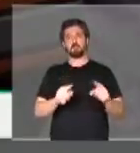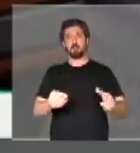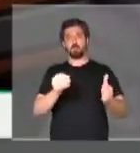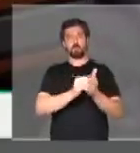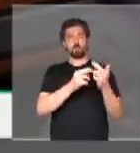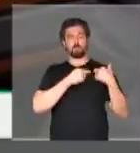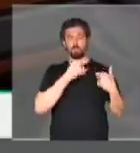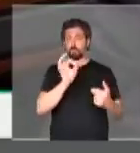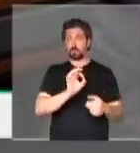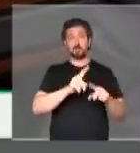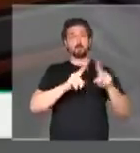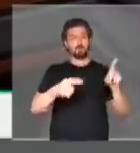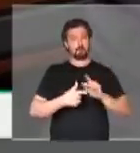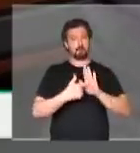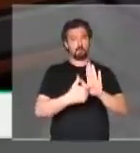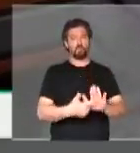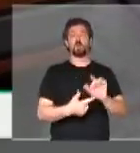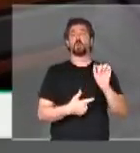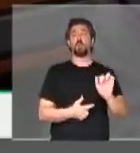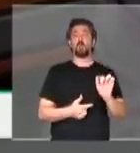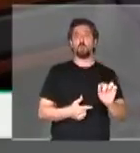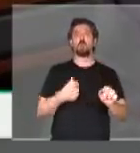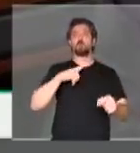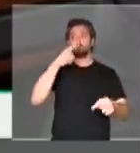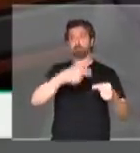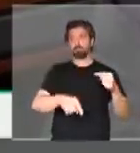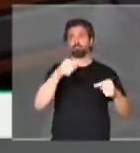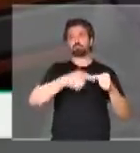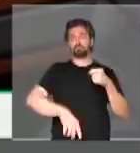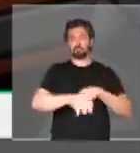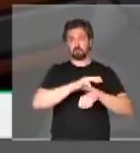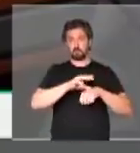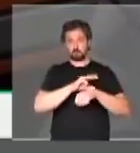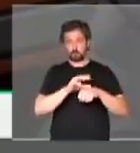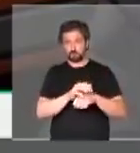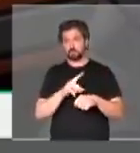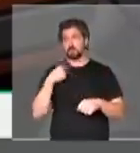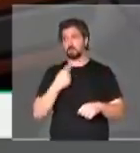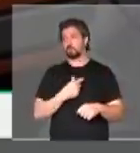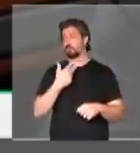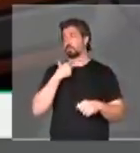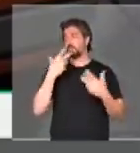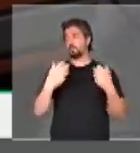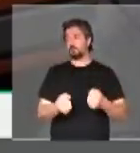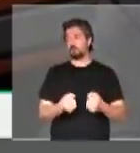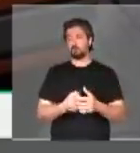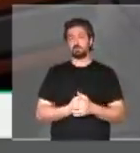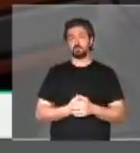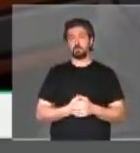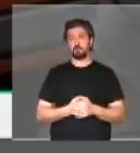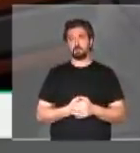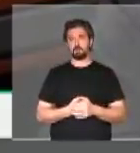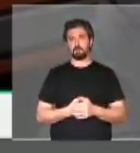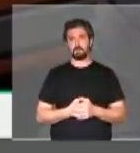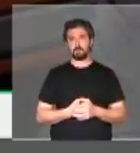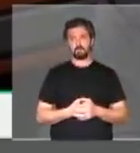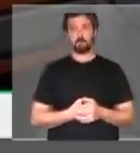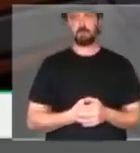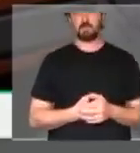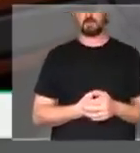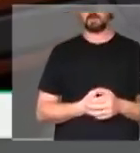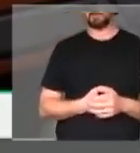maneira irresponsável, mas mostrando que há inconstitucionalidades. Nós não podemos aceitar que ela